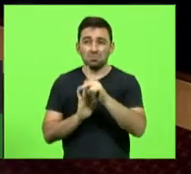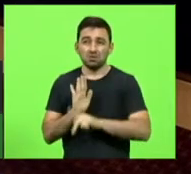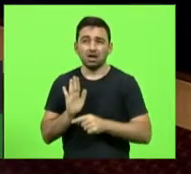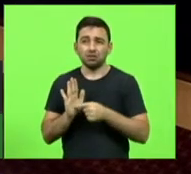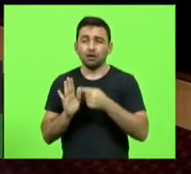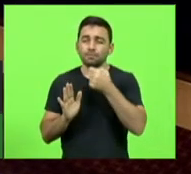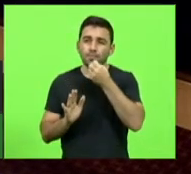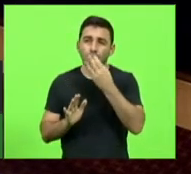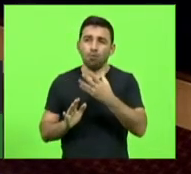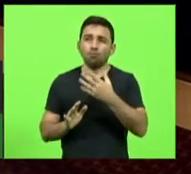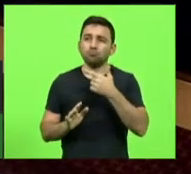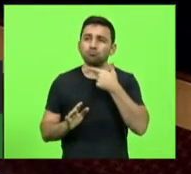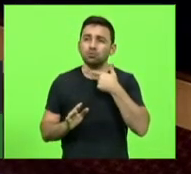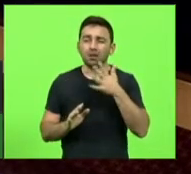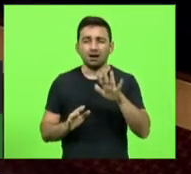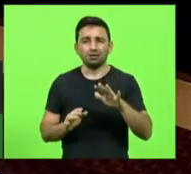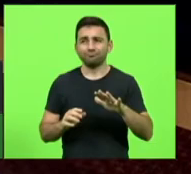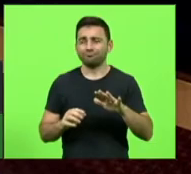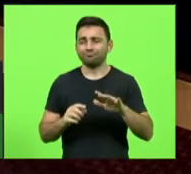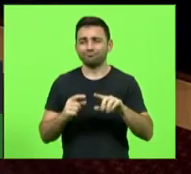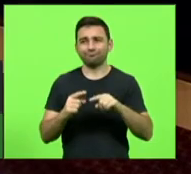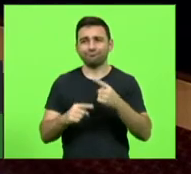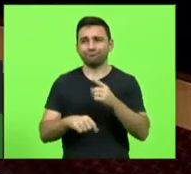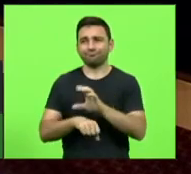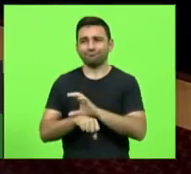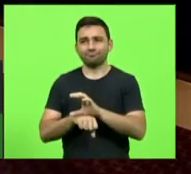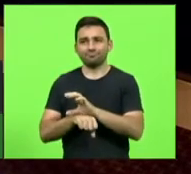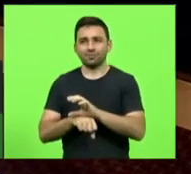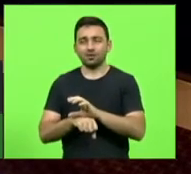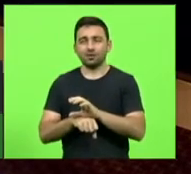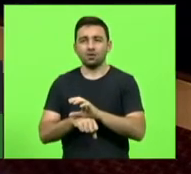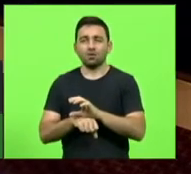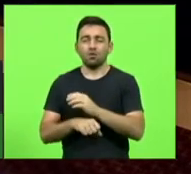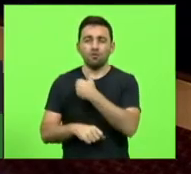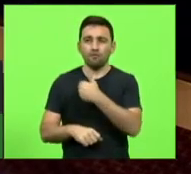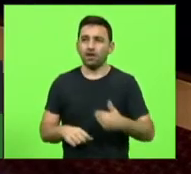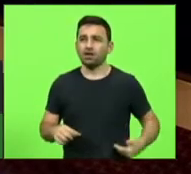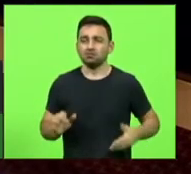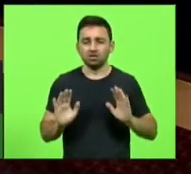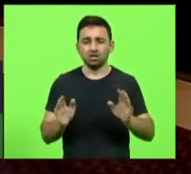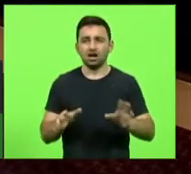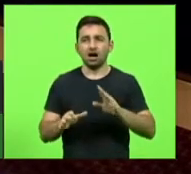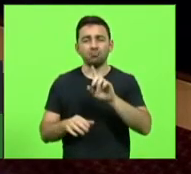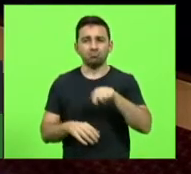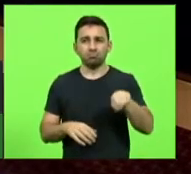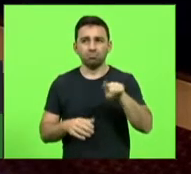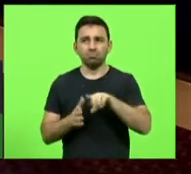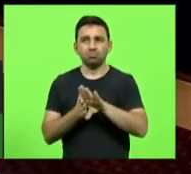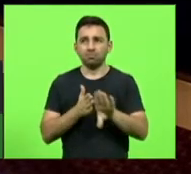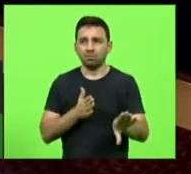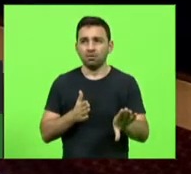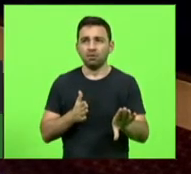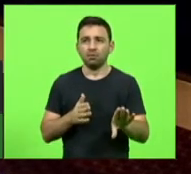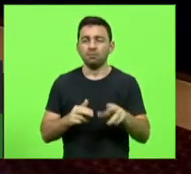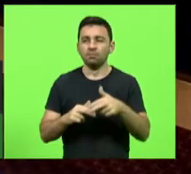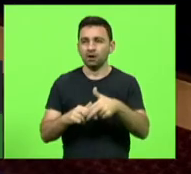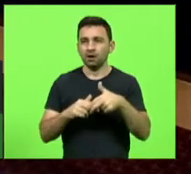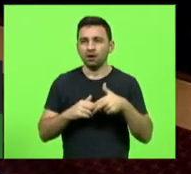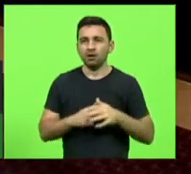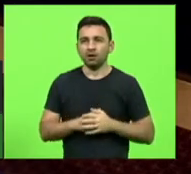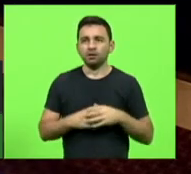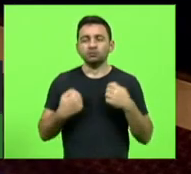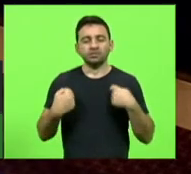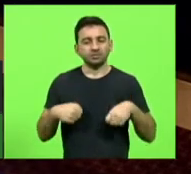intenção, mas é inconstitucional. O governo vetou em função disso. E, obviamente, que tem toda a questão da economia, de equilíbrio